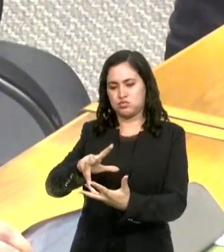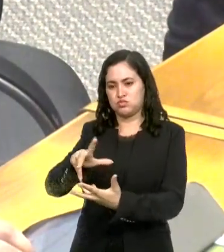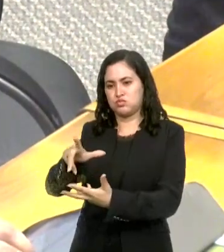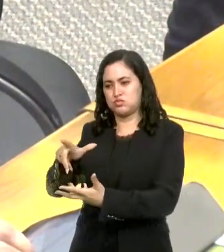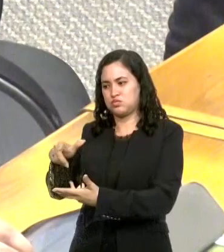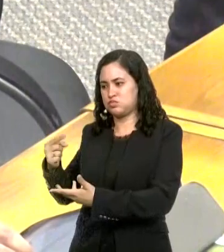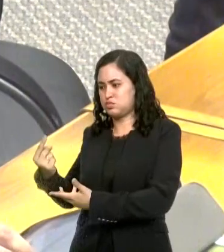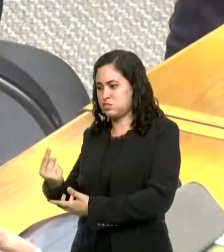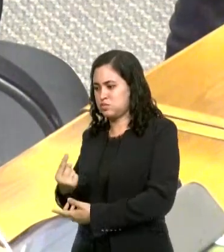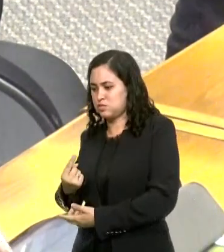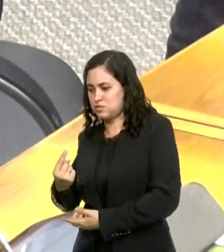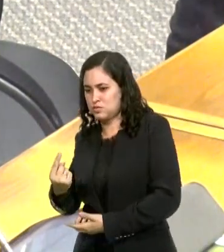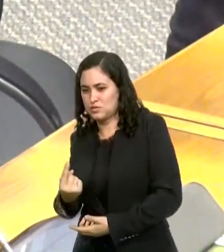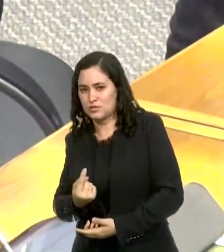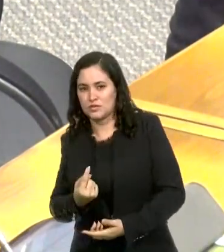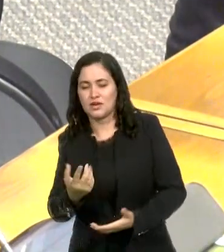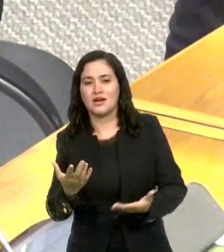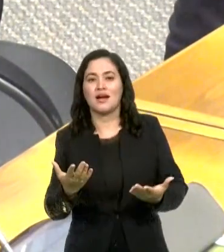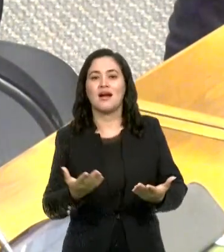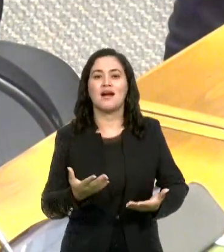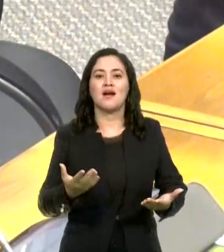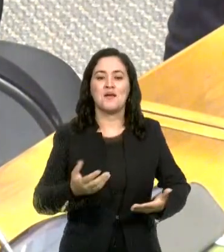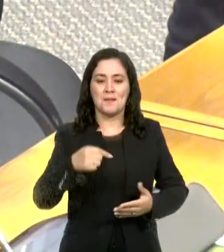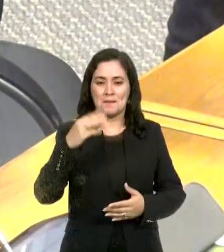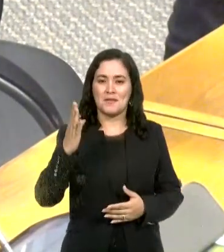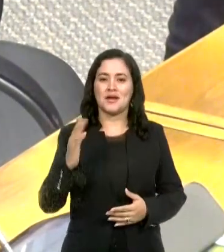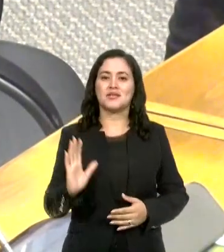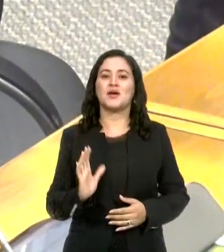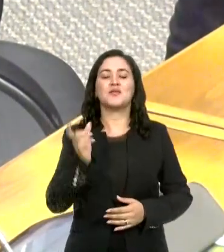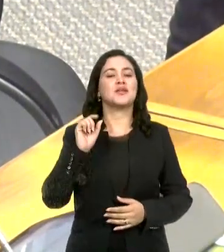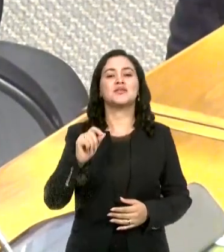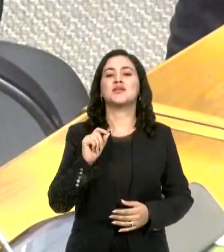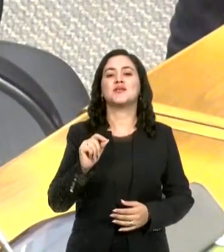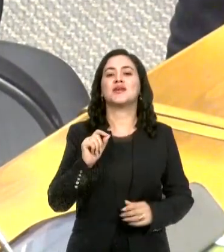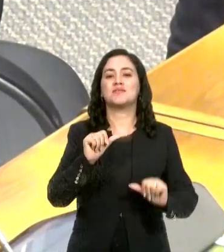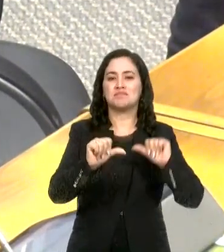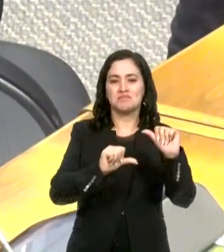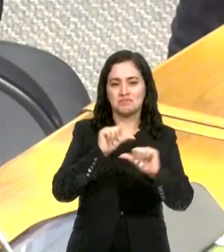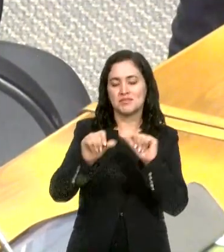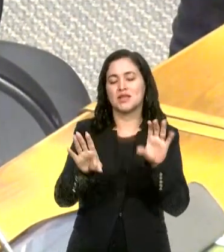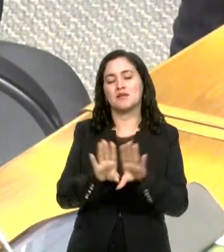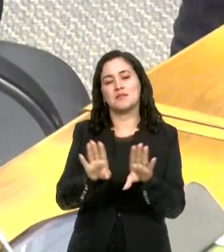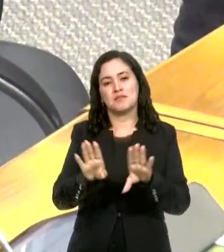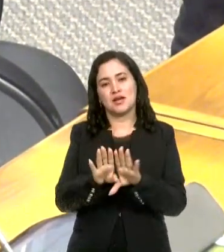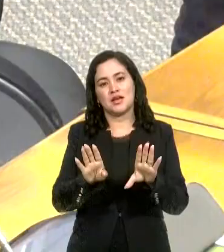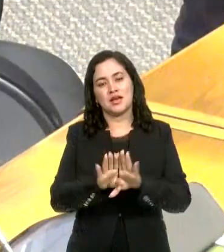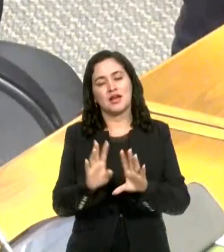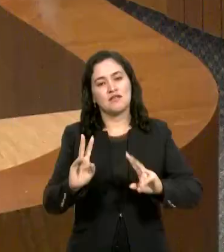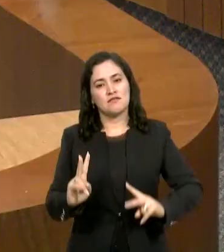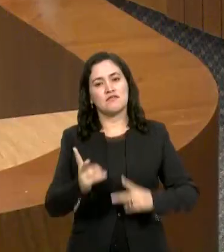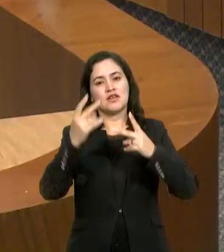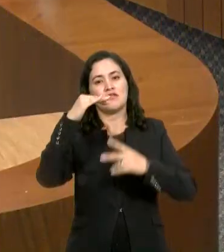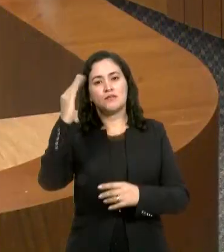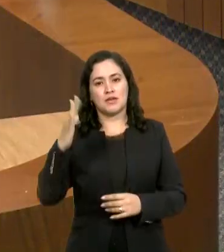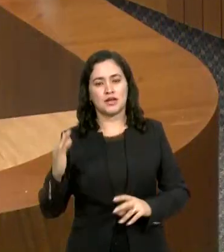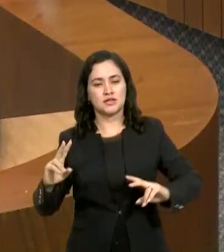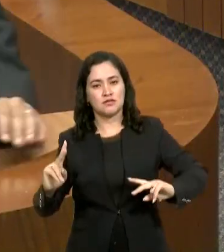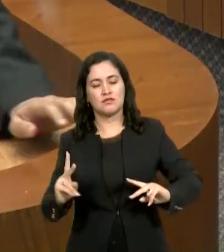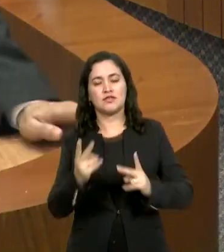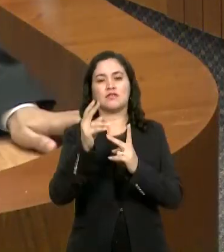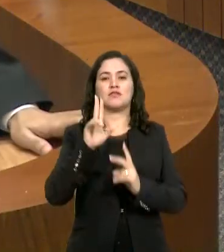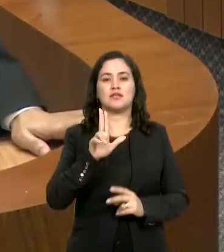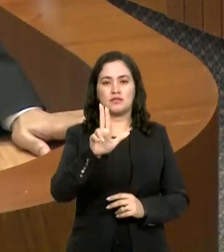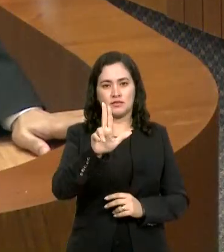presidente Luiz Inácio Lula da Silva. Viva o Brasil, viva a retomada do nosso país, viva Luiz Inácio Lula da Silva. Agradeço o